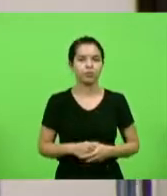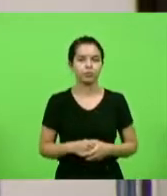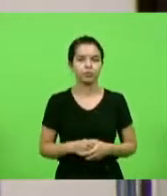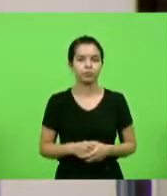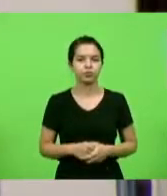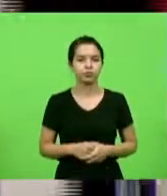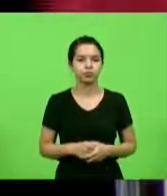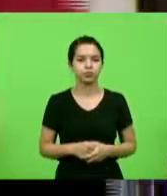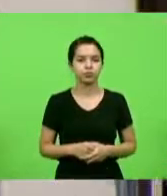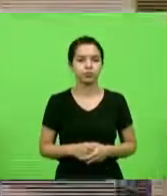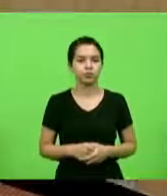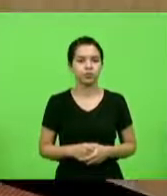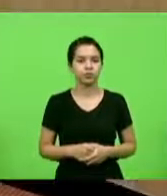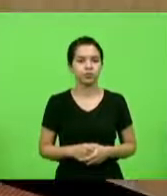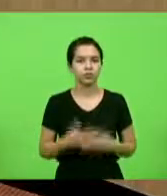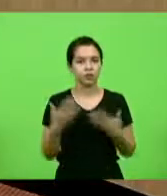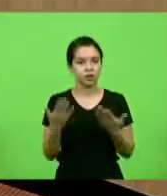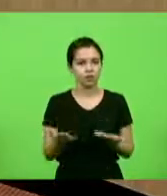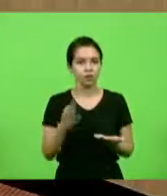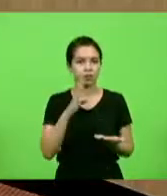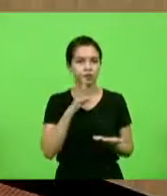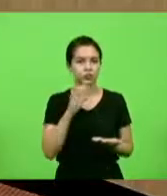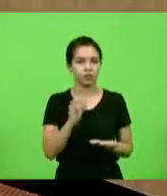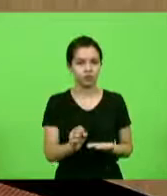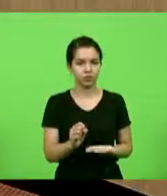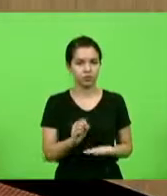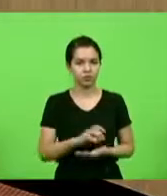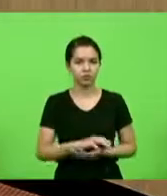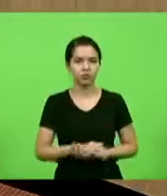quero, presidente. Com a palavra o deputado Bruno Souza.